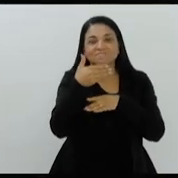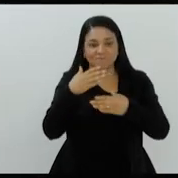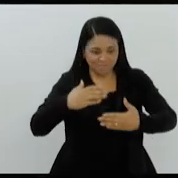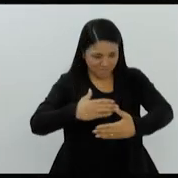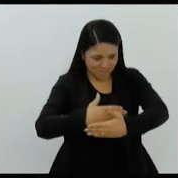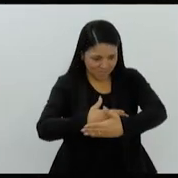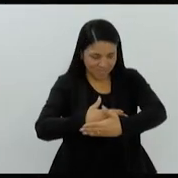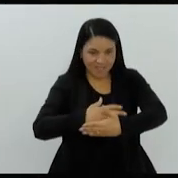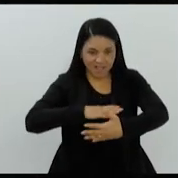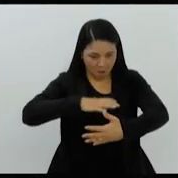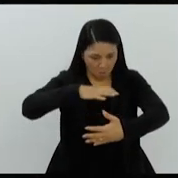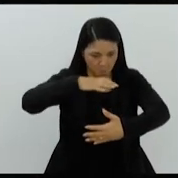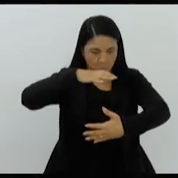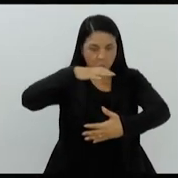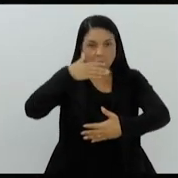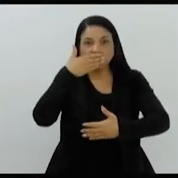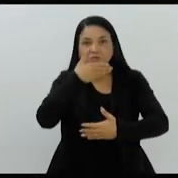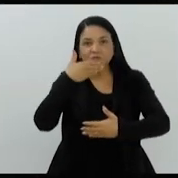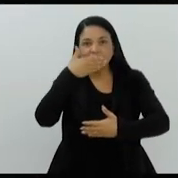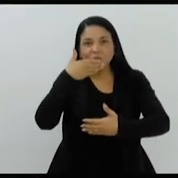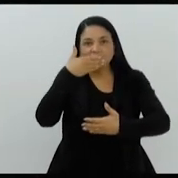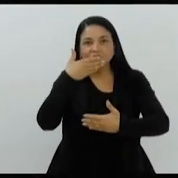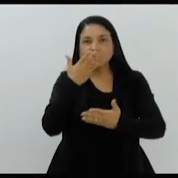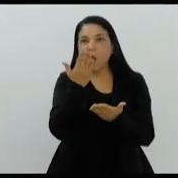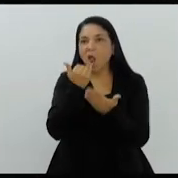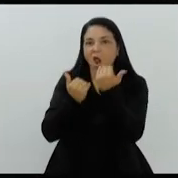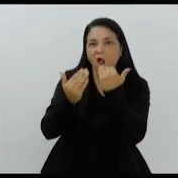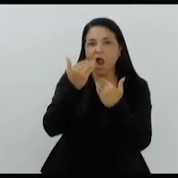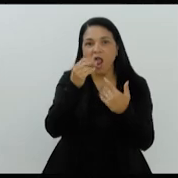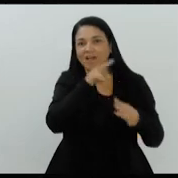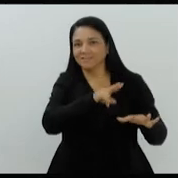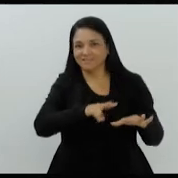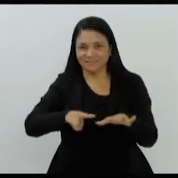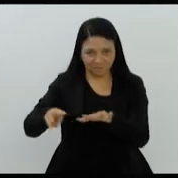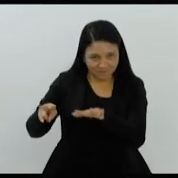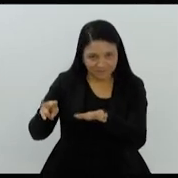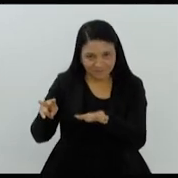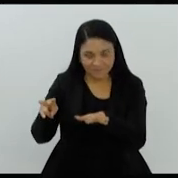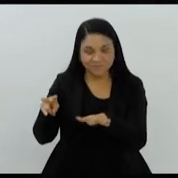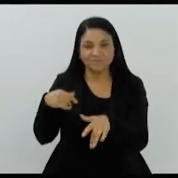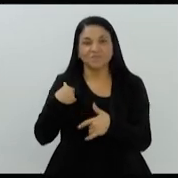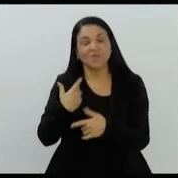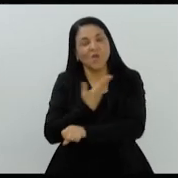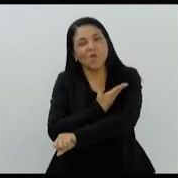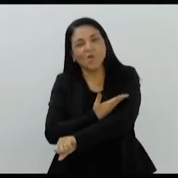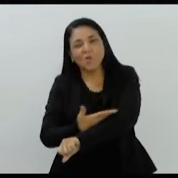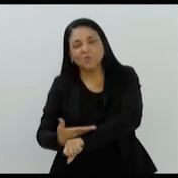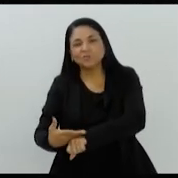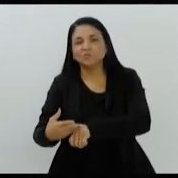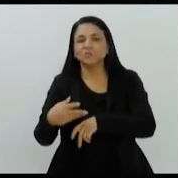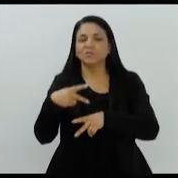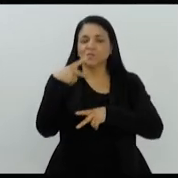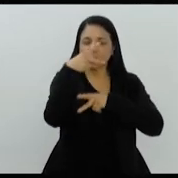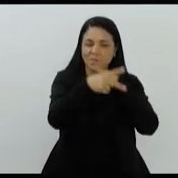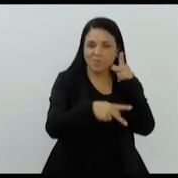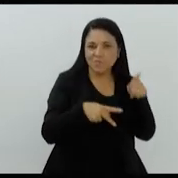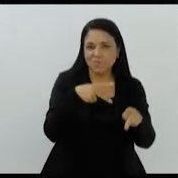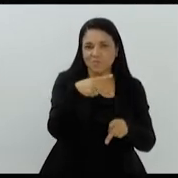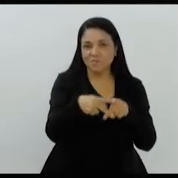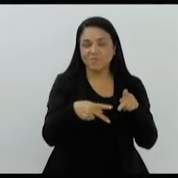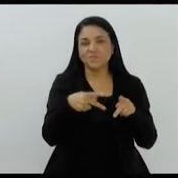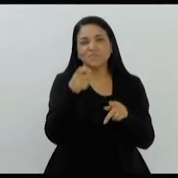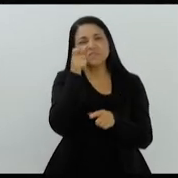doce para consumir ao longo da semana. Um costume popular